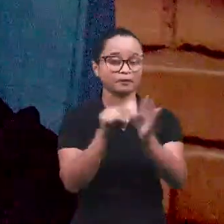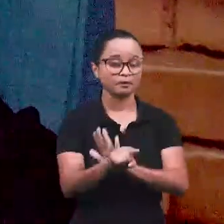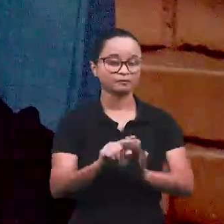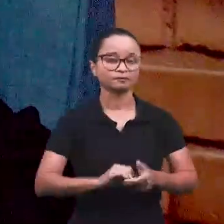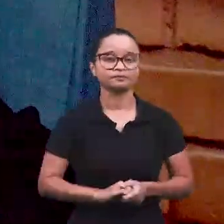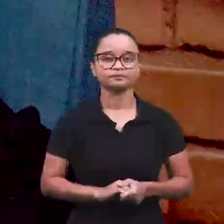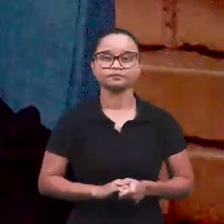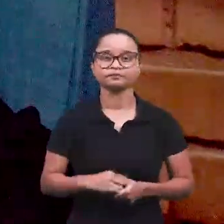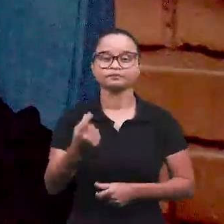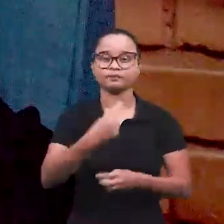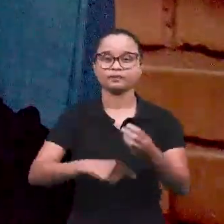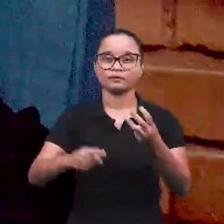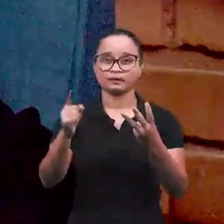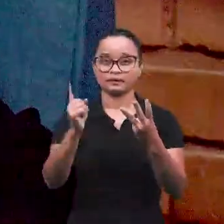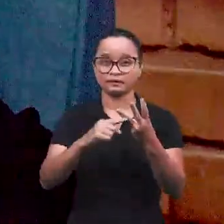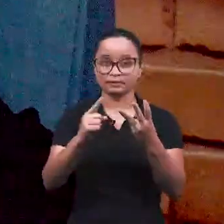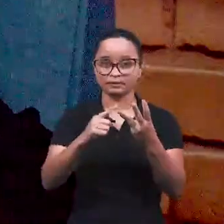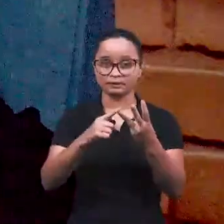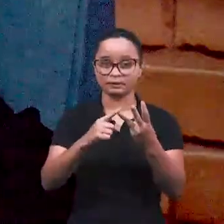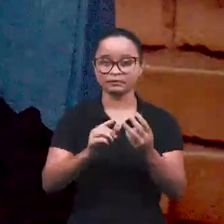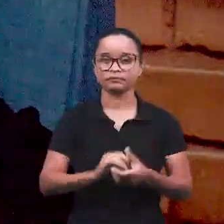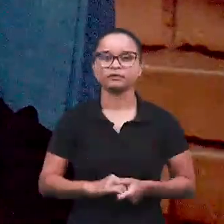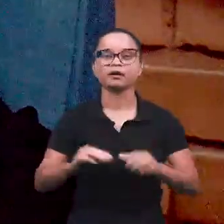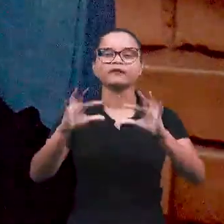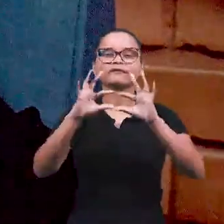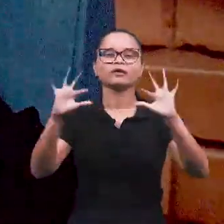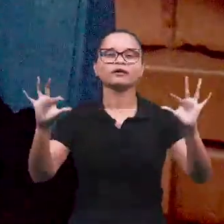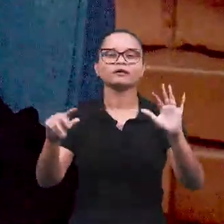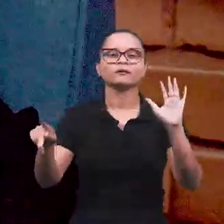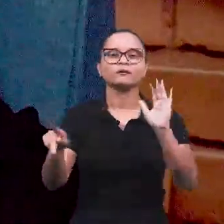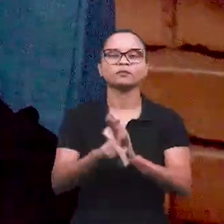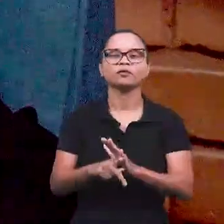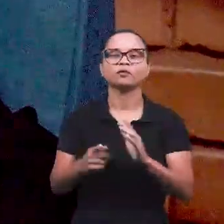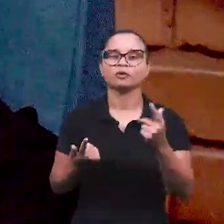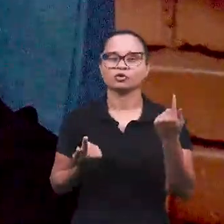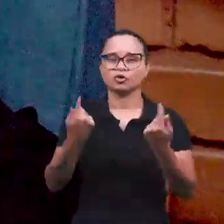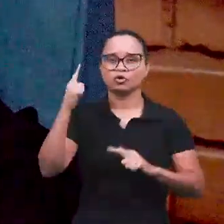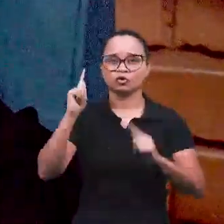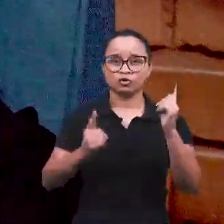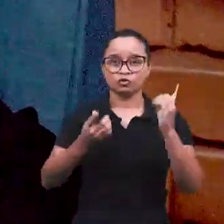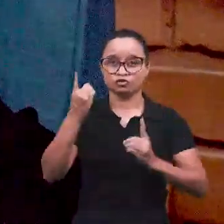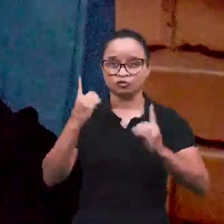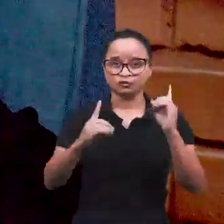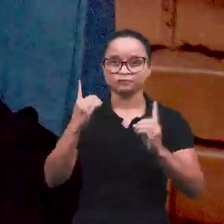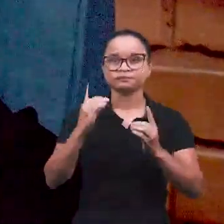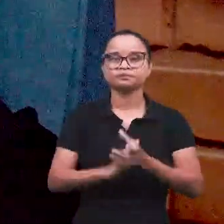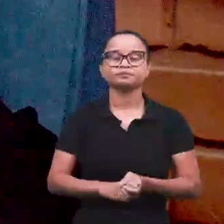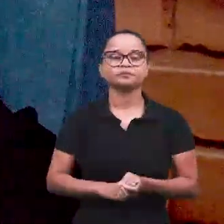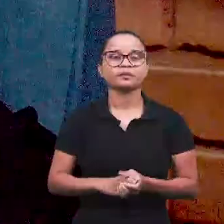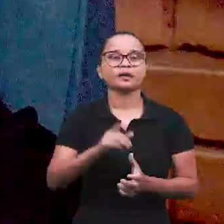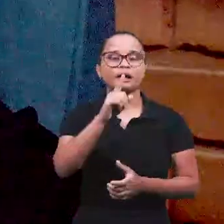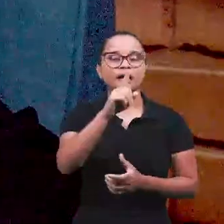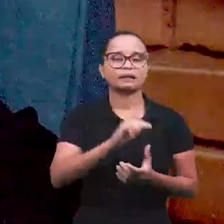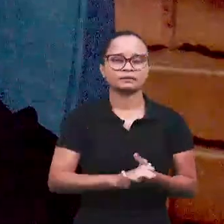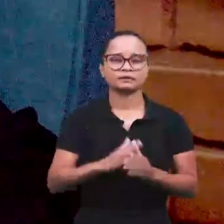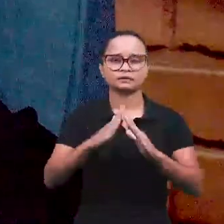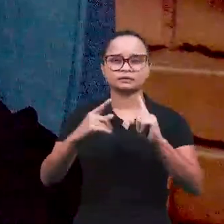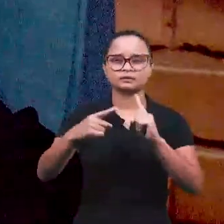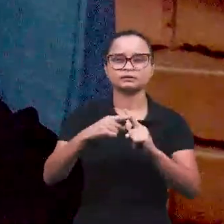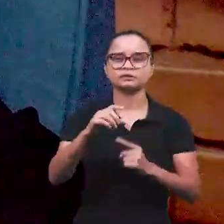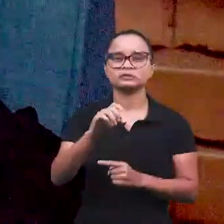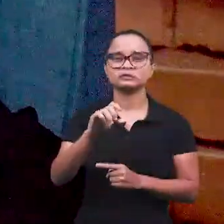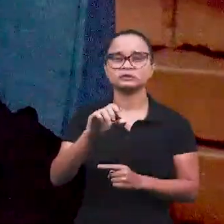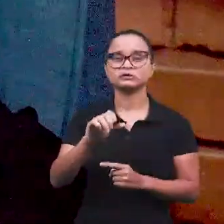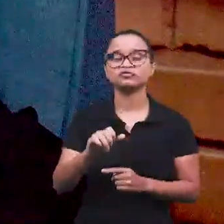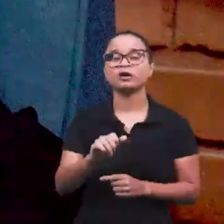nossa pergunta aqui, a pergunta número 3, e essa frase vem do Chile, é de uma das nossas irmãs ali da igreja em